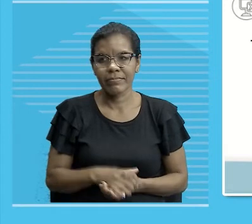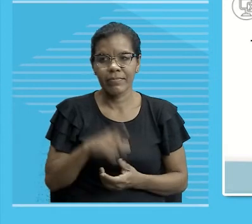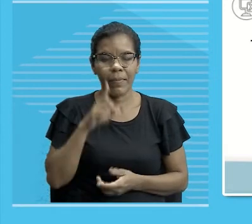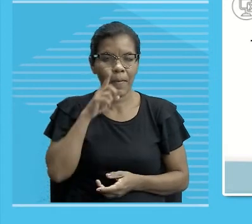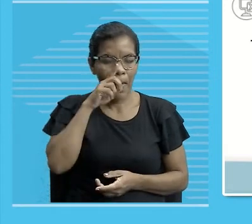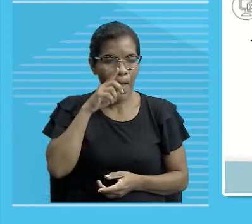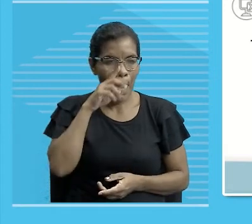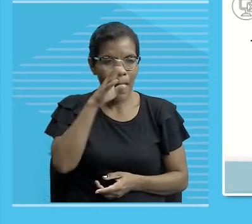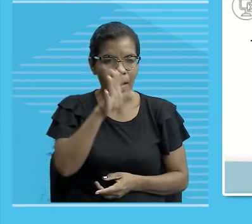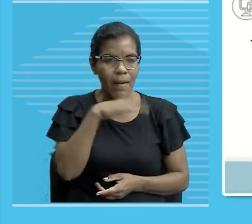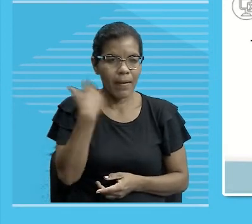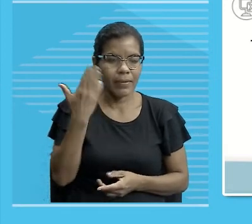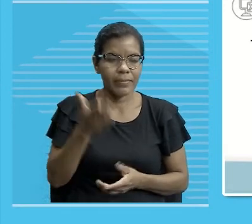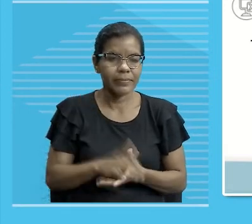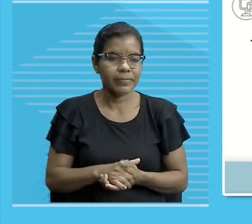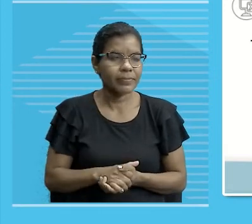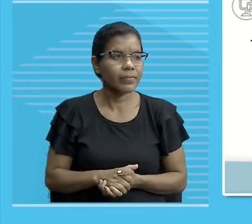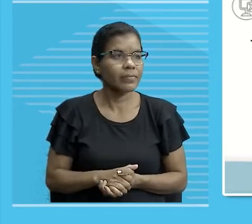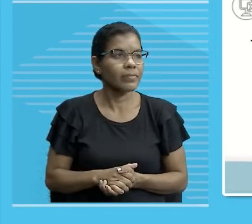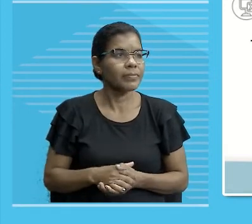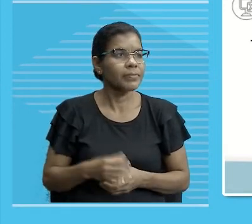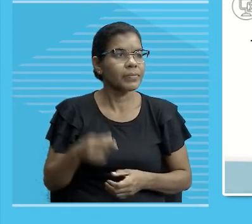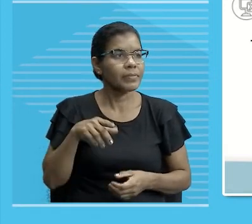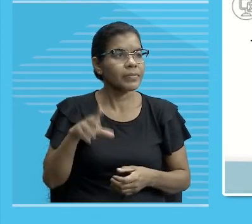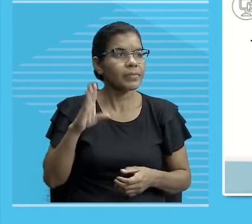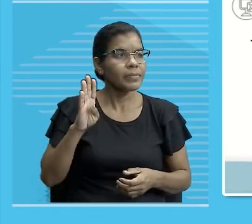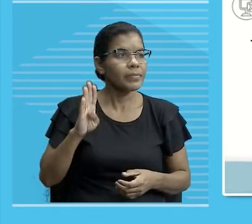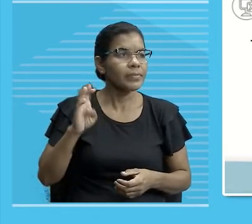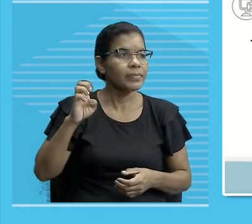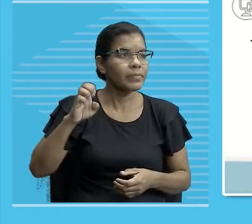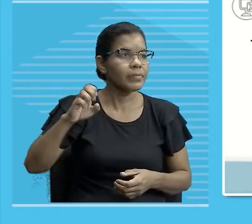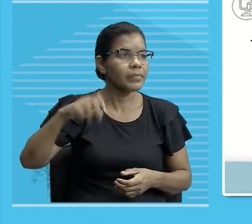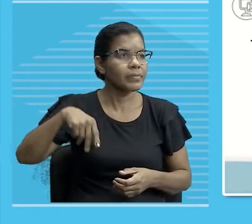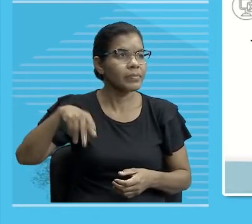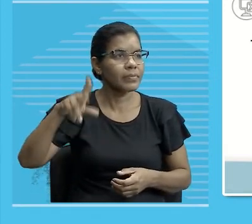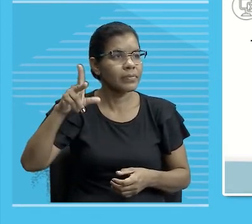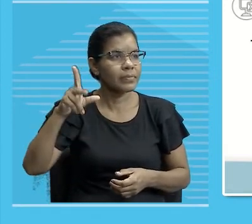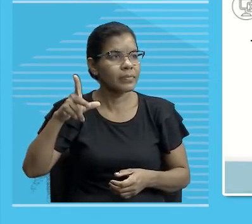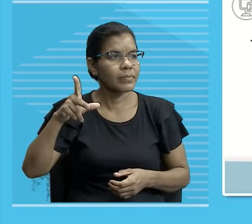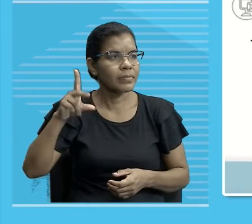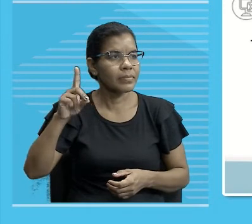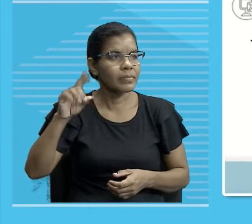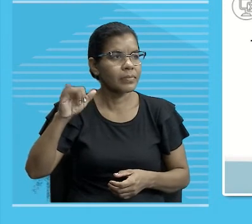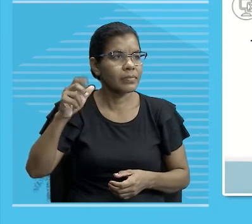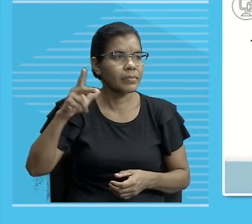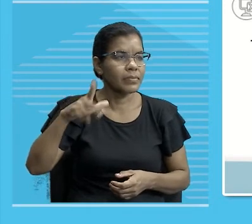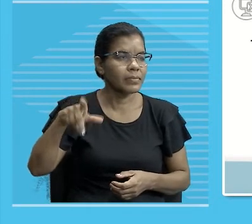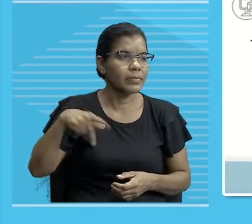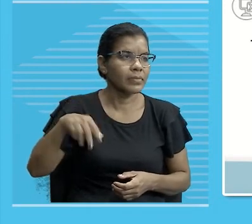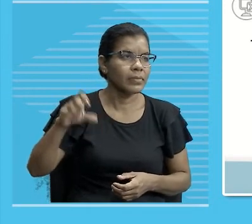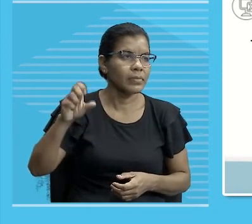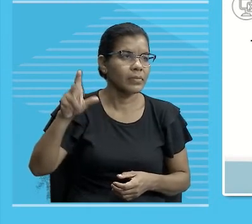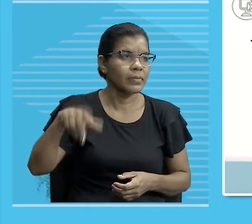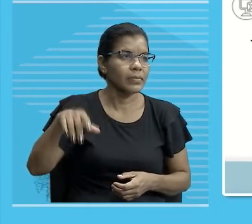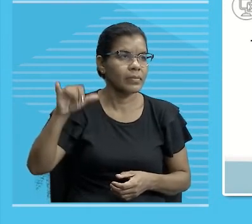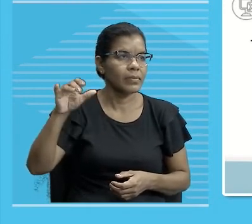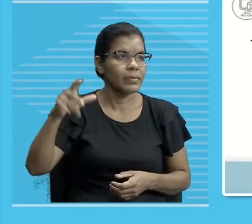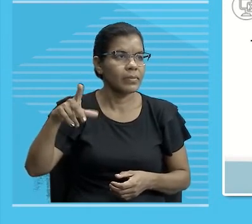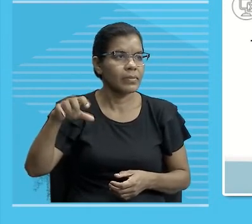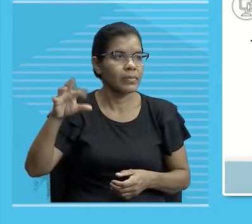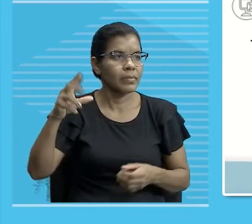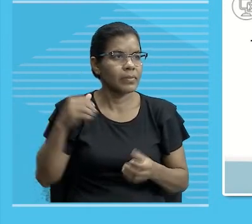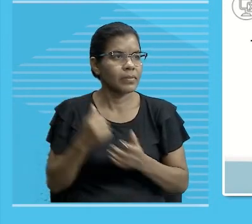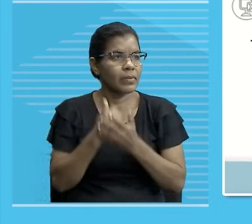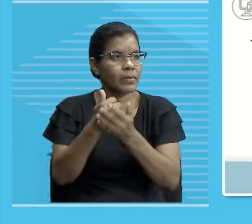E viraram a classe de fármacos mais vendida no mundo, já na década seguinte. Sua ação